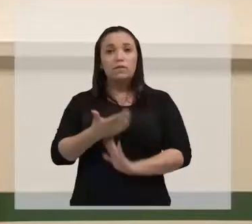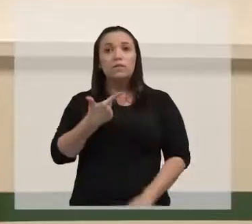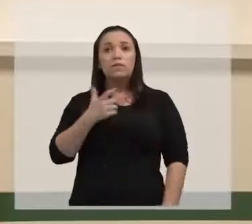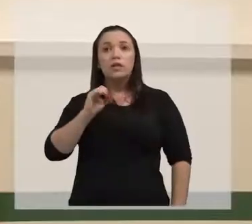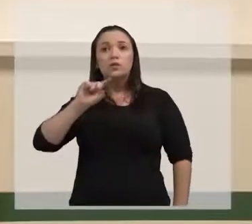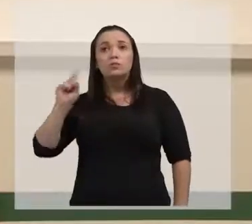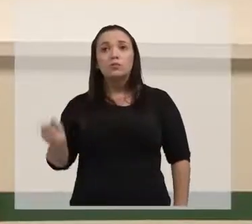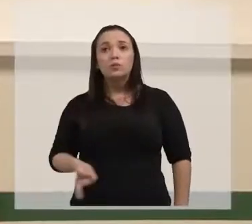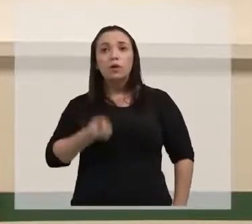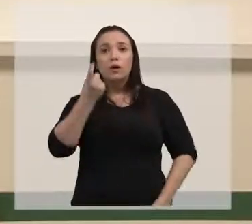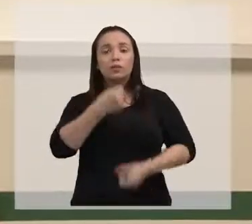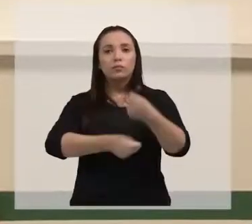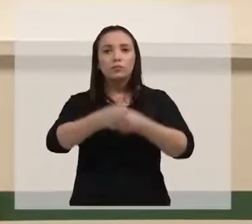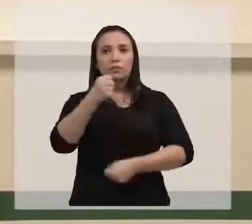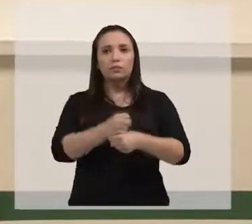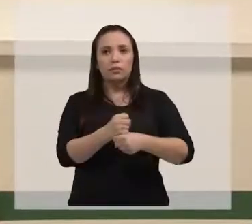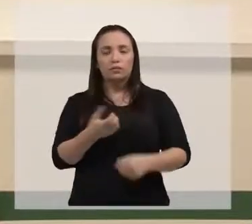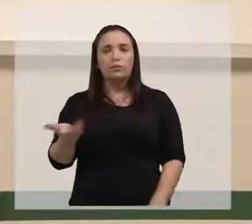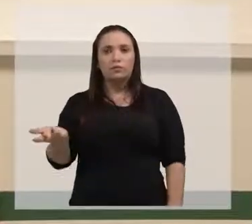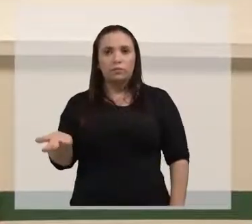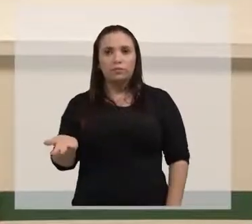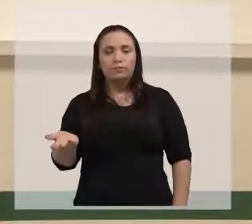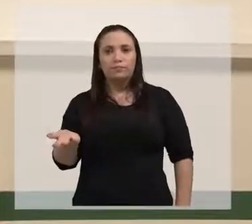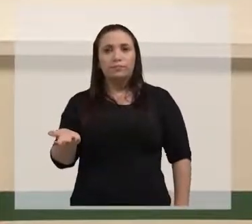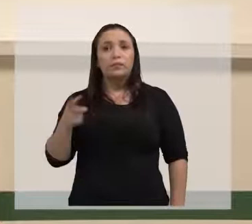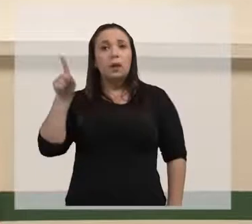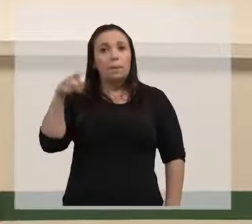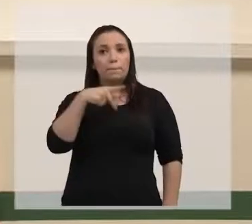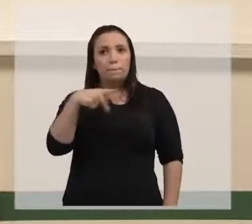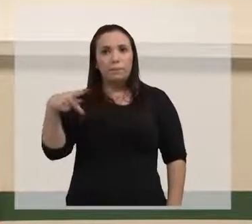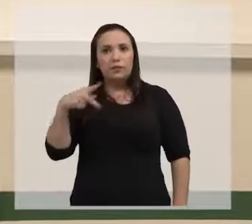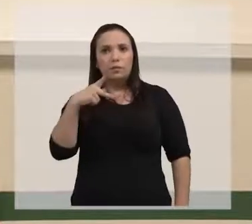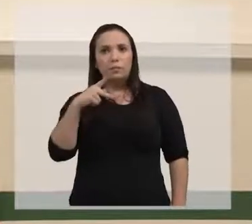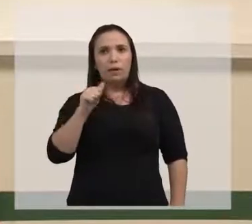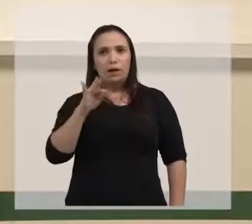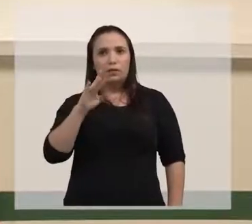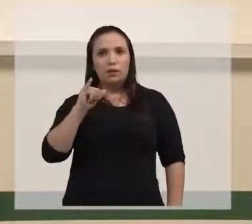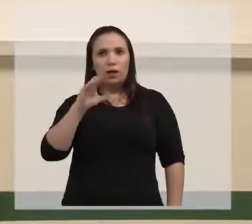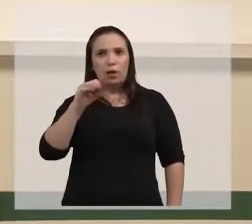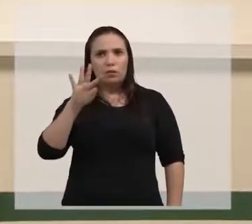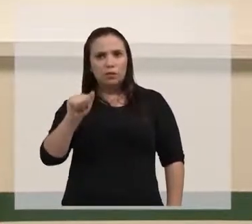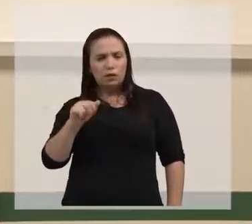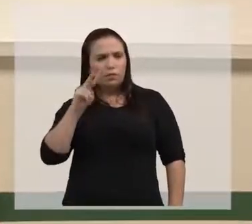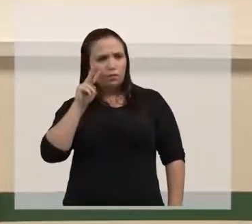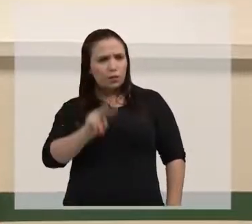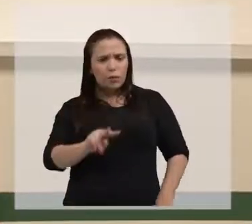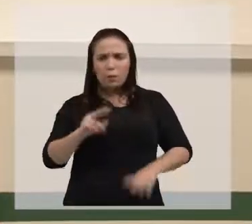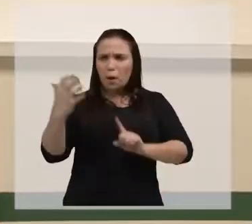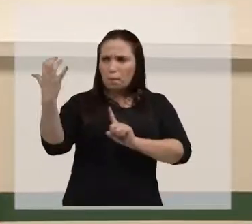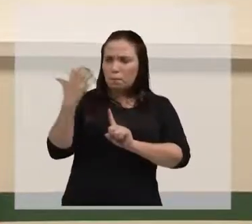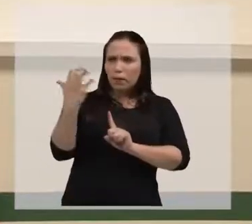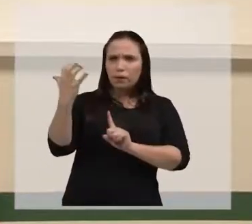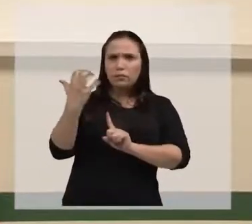desses advogados. Olha, vamos lá. Vamos lá. Quando o presidente do Patriota viu, a pressão em cima dele.